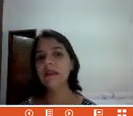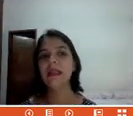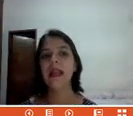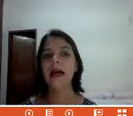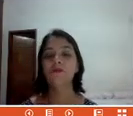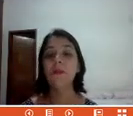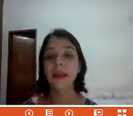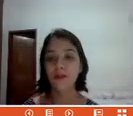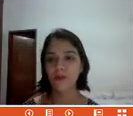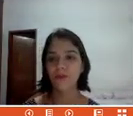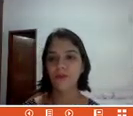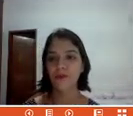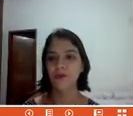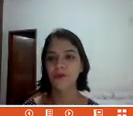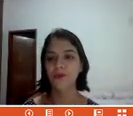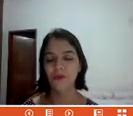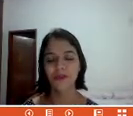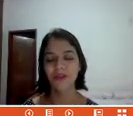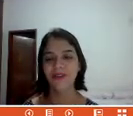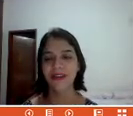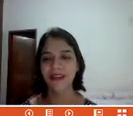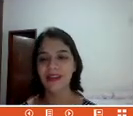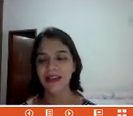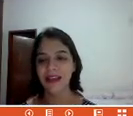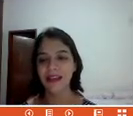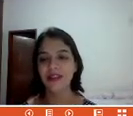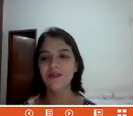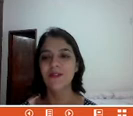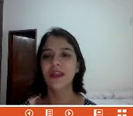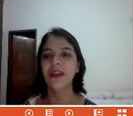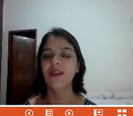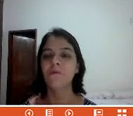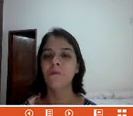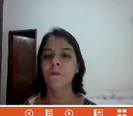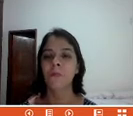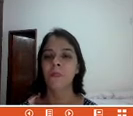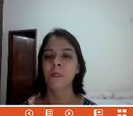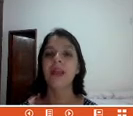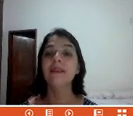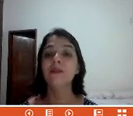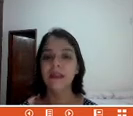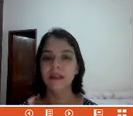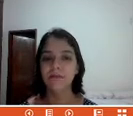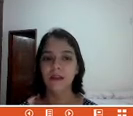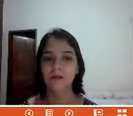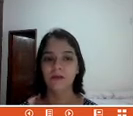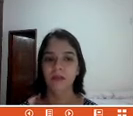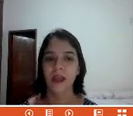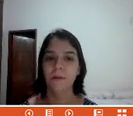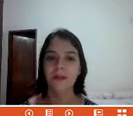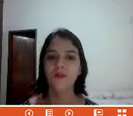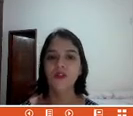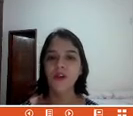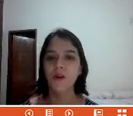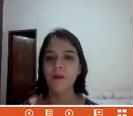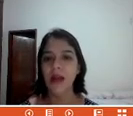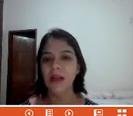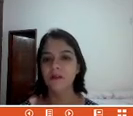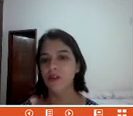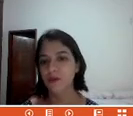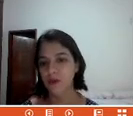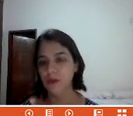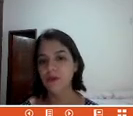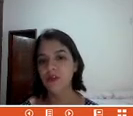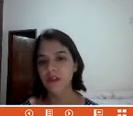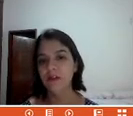setembro considerado o mês do surdo. Muitas das vezes ainda não tem esse conhecimento. Mas o dia comemorado,